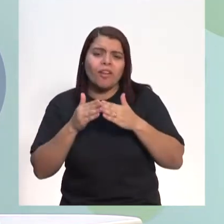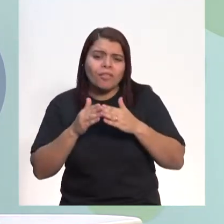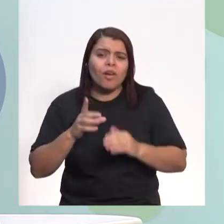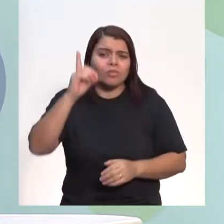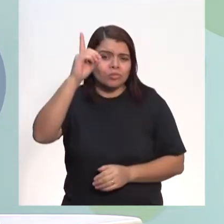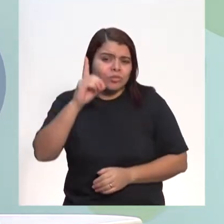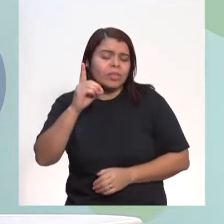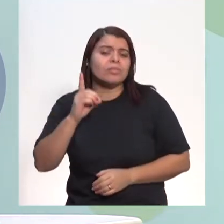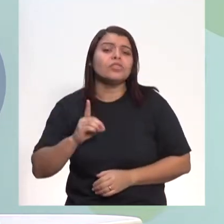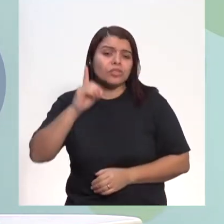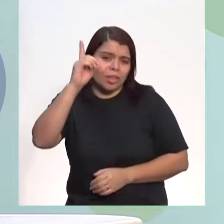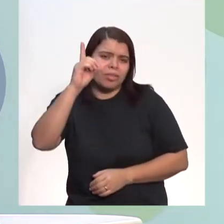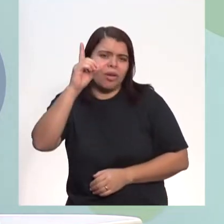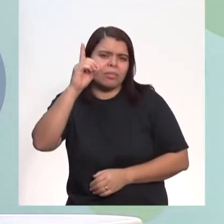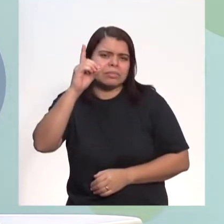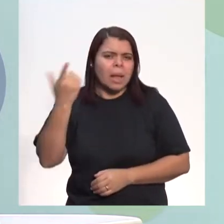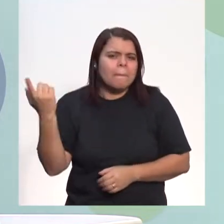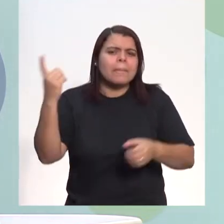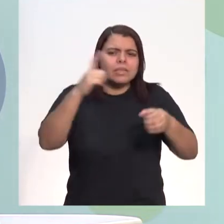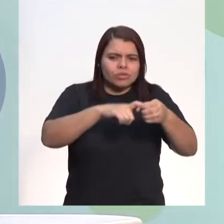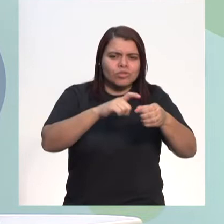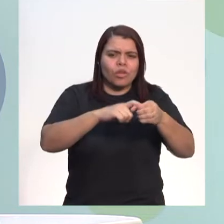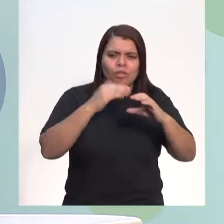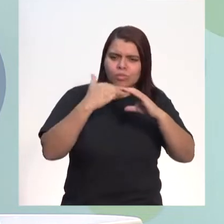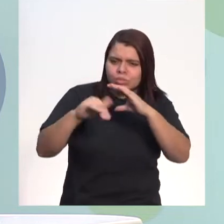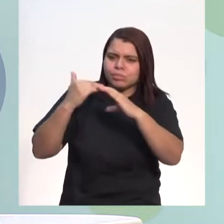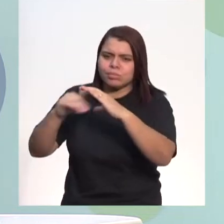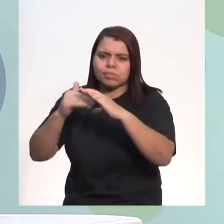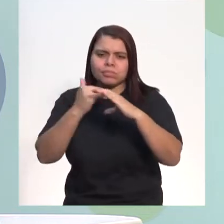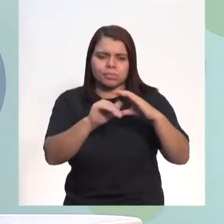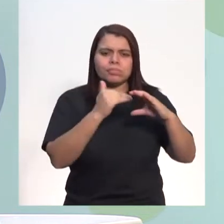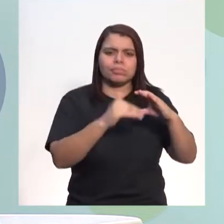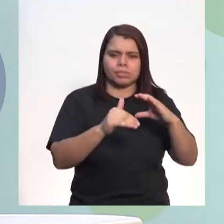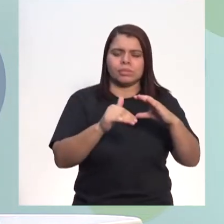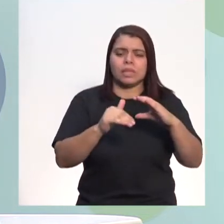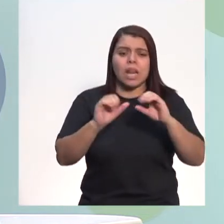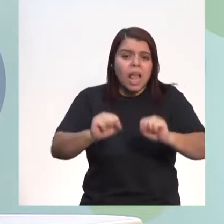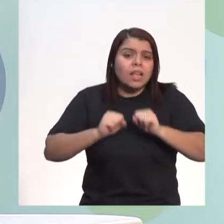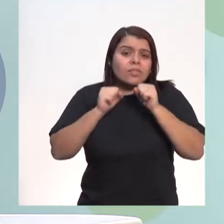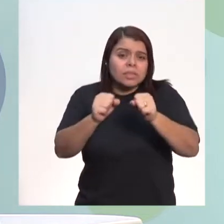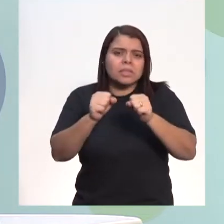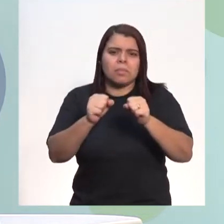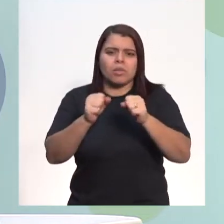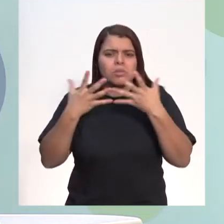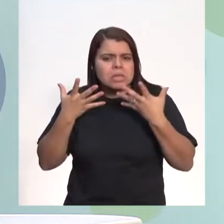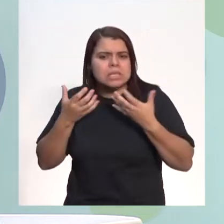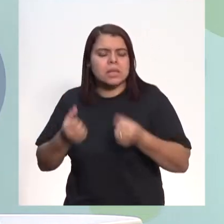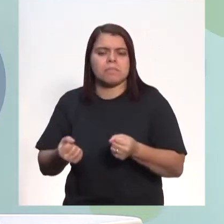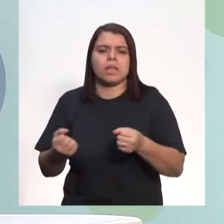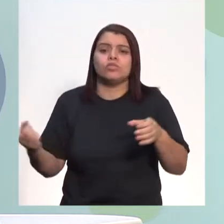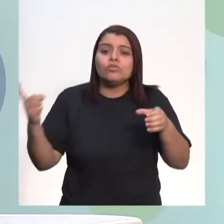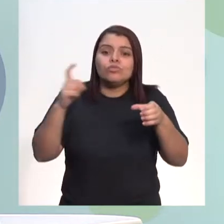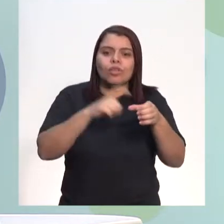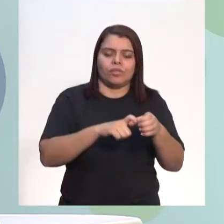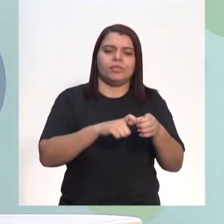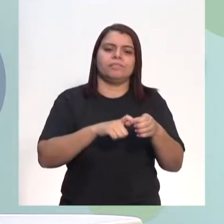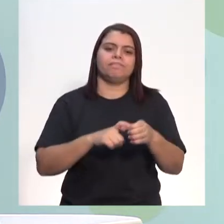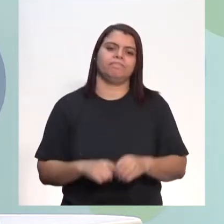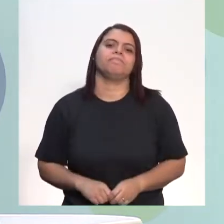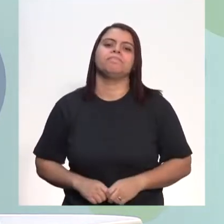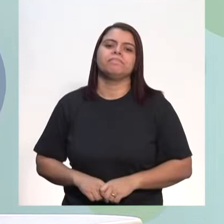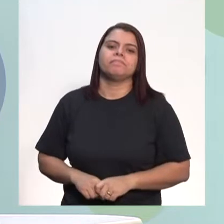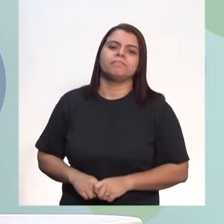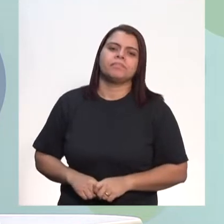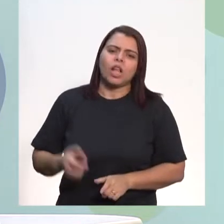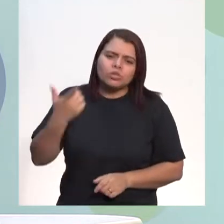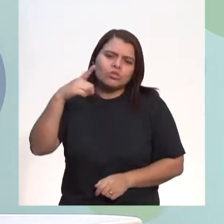da diretoria, por parte dos nossos gestores, para que vocês possam acessar. E lá nesse comunicado nós temos os links para acesso a vários documentos,